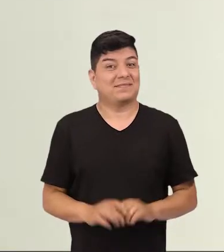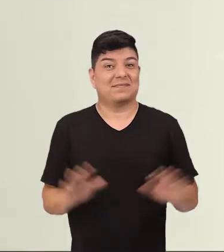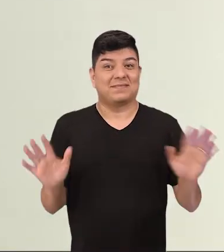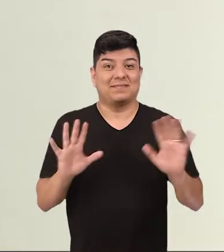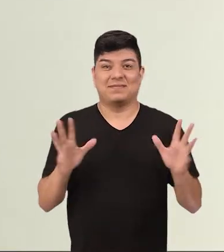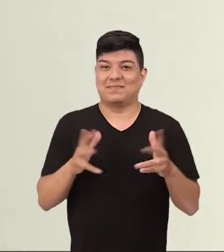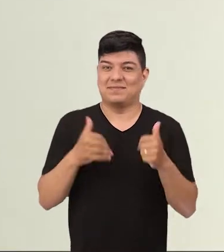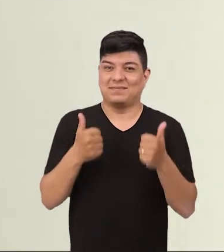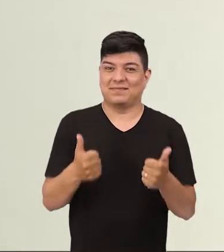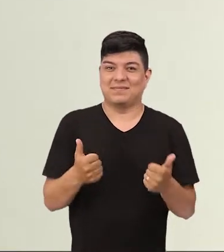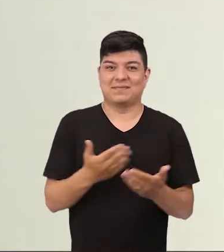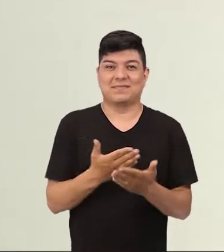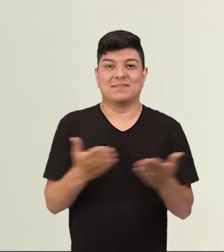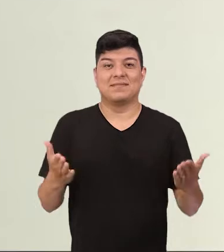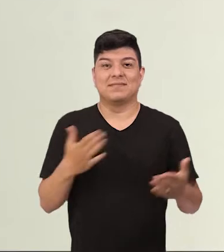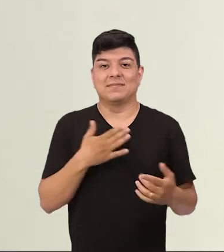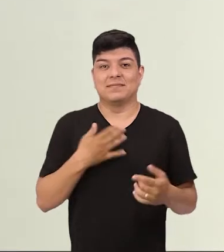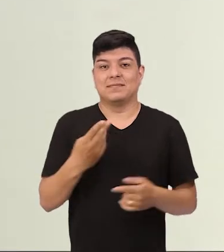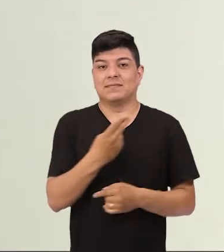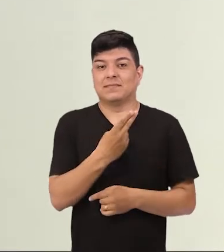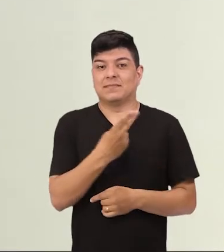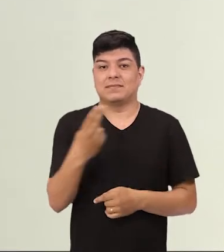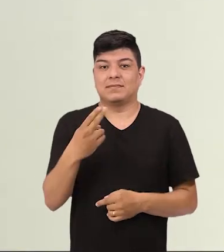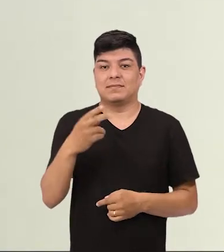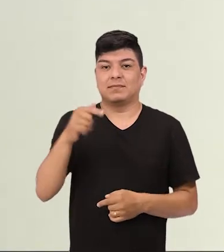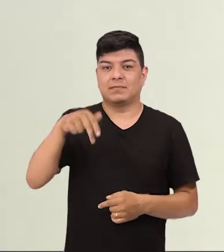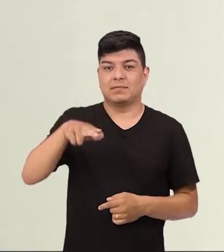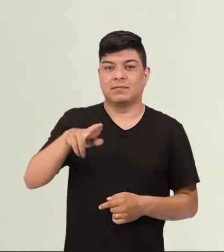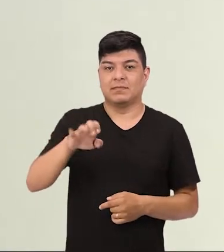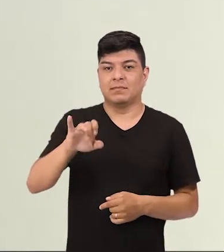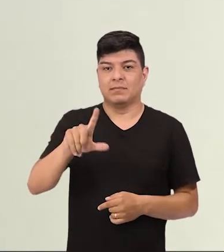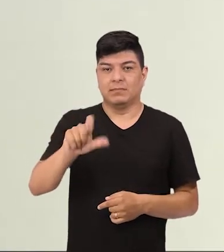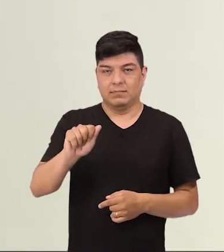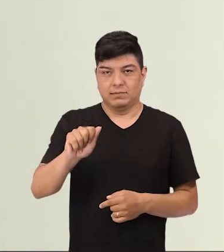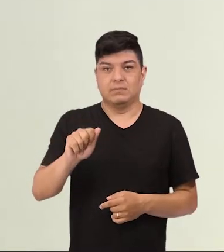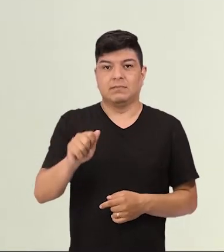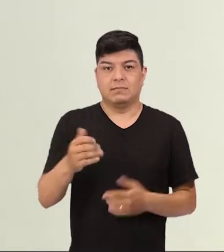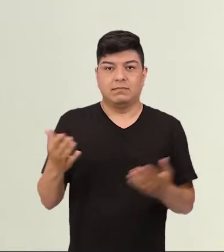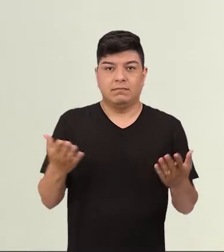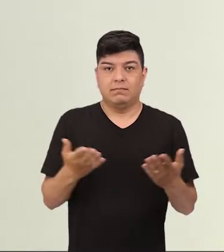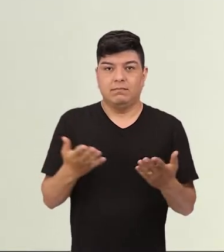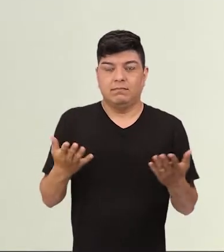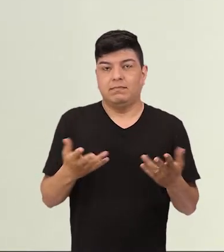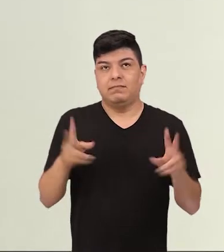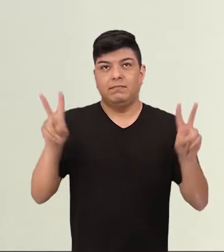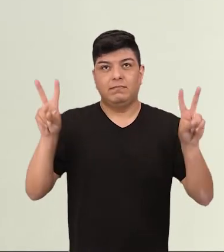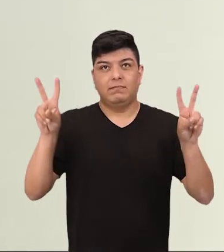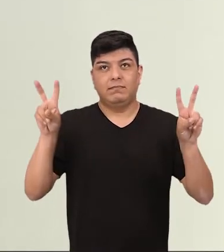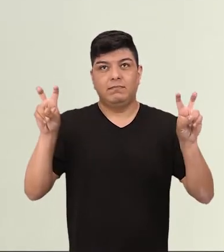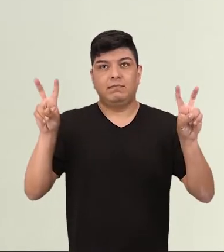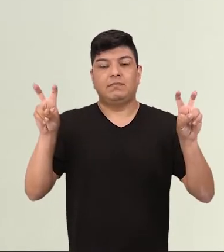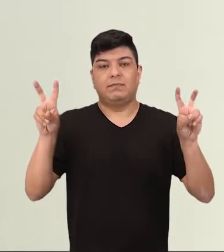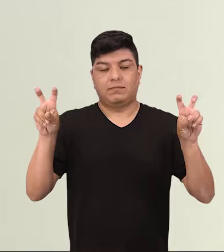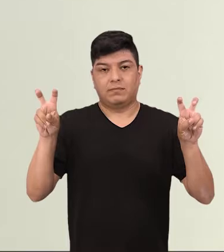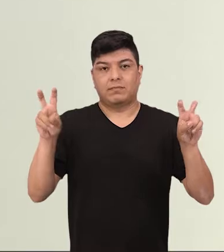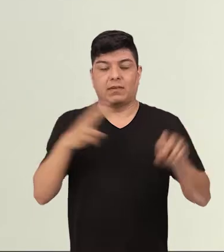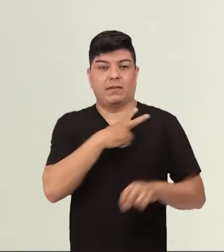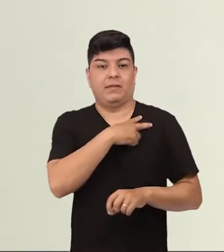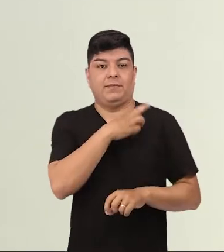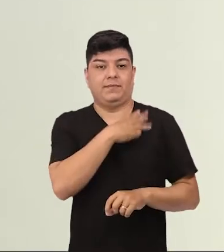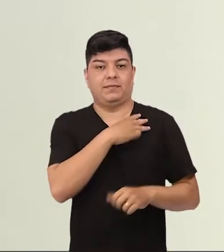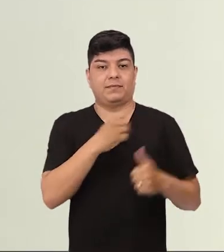Olá, gente! Tudo bem com vocês? Sou Keila Batista, professora de História, e vamos aí para mais um assunto da nossa segunda série do ensino